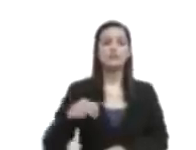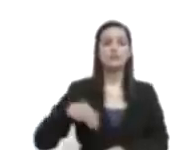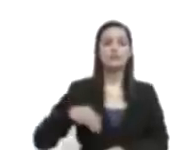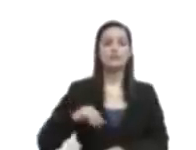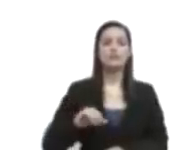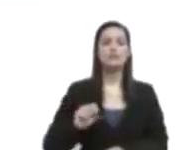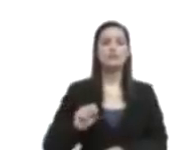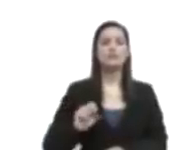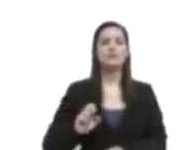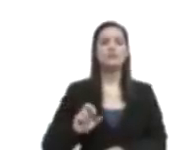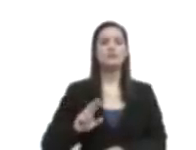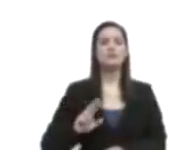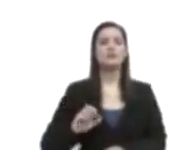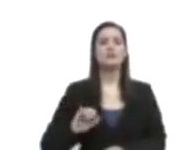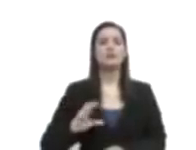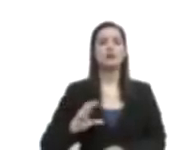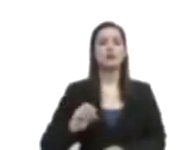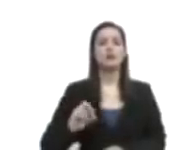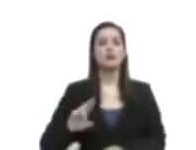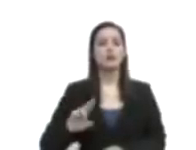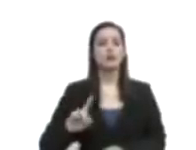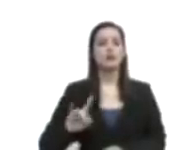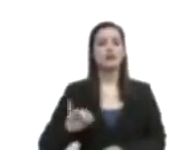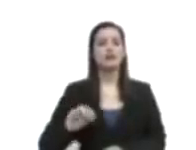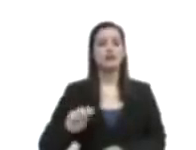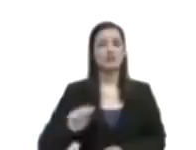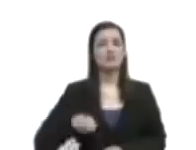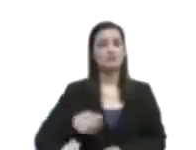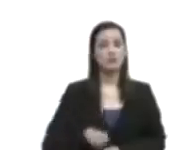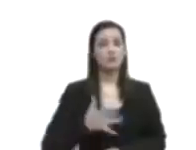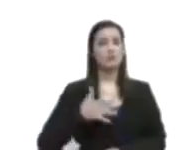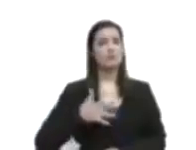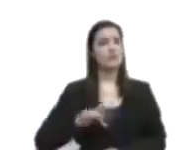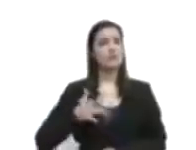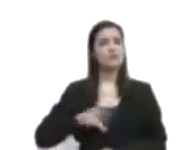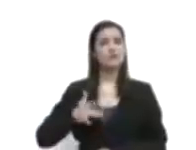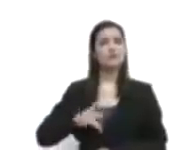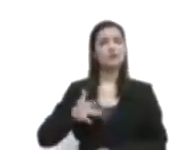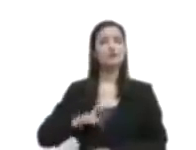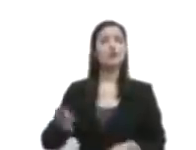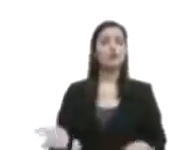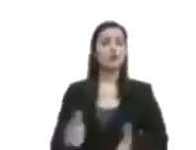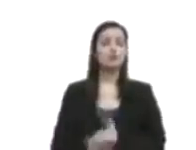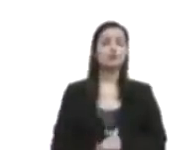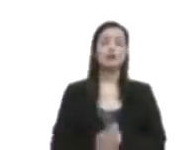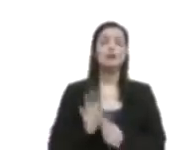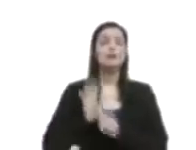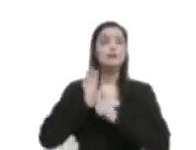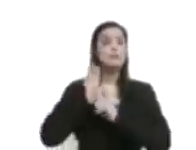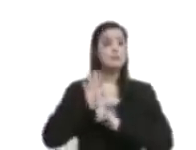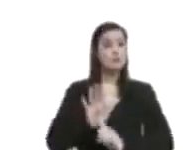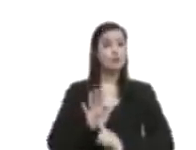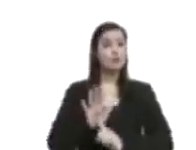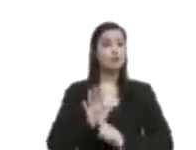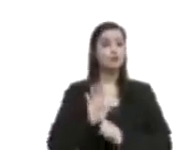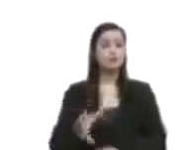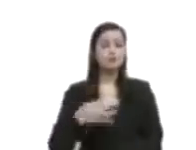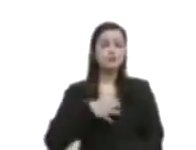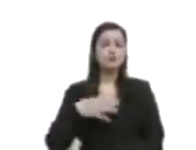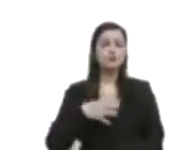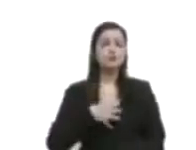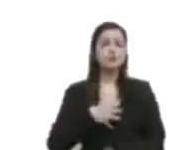grego é elemon, que deriva de eleus. Exprime um sentimento de